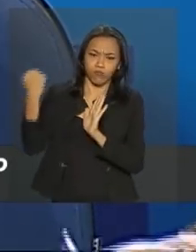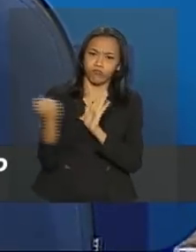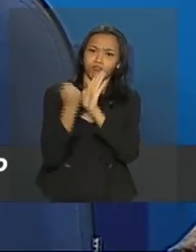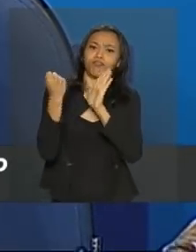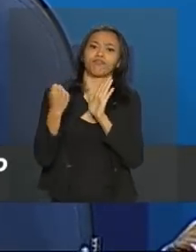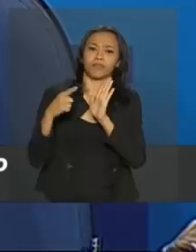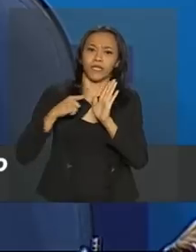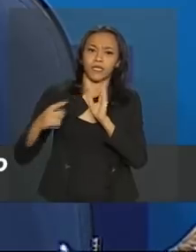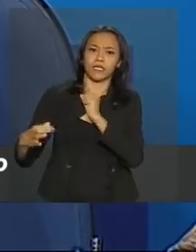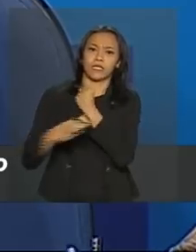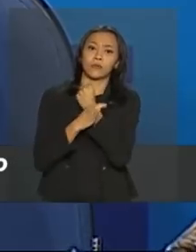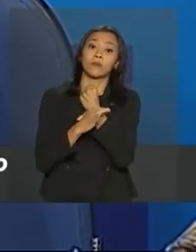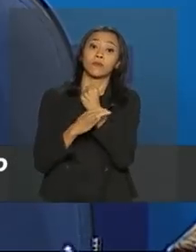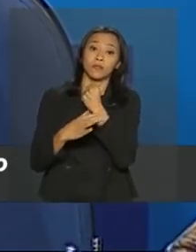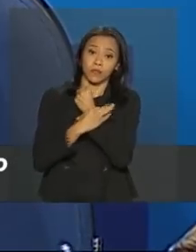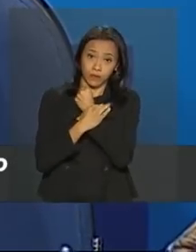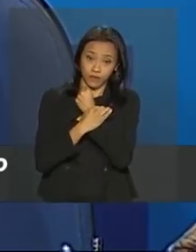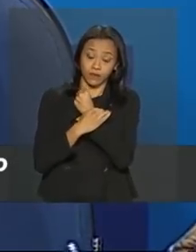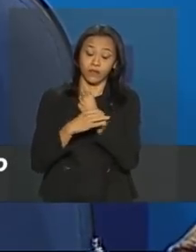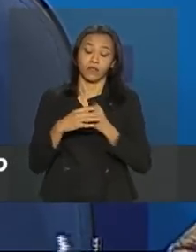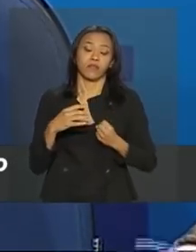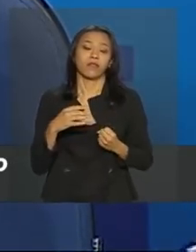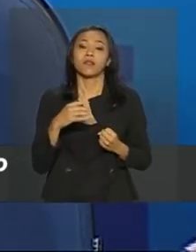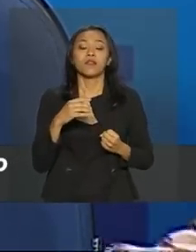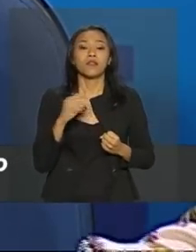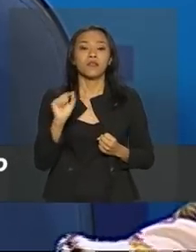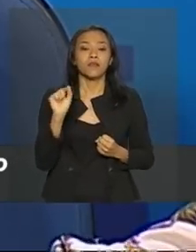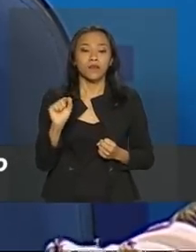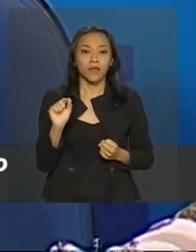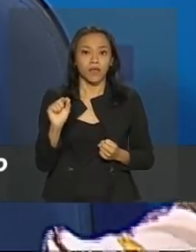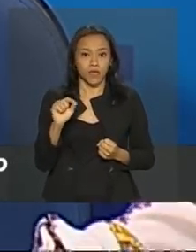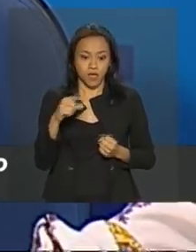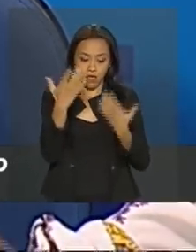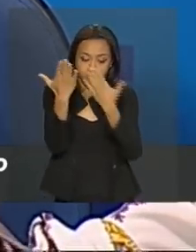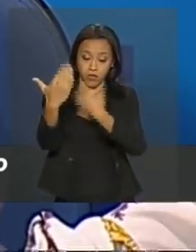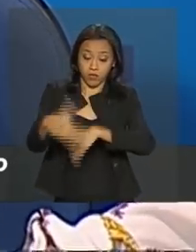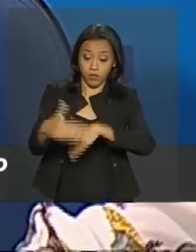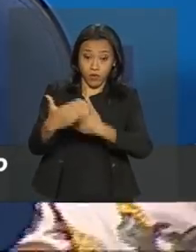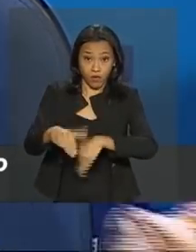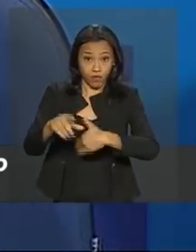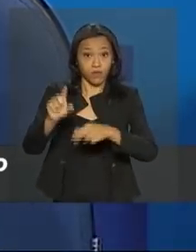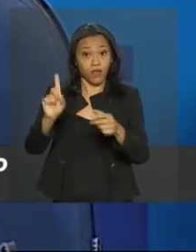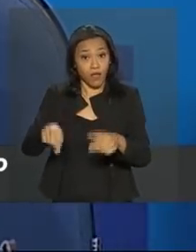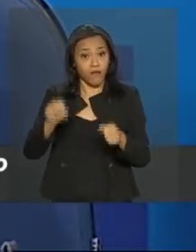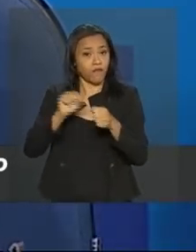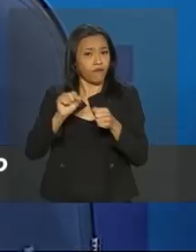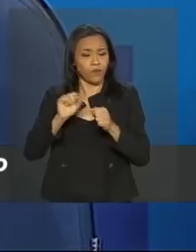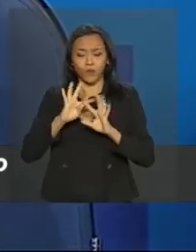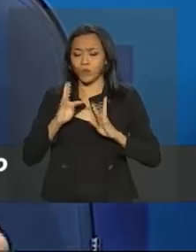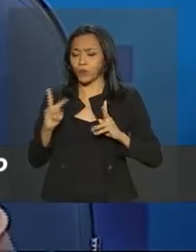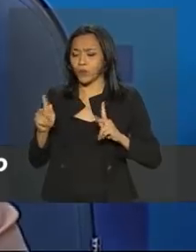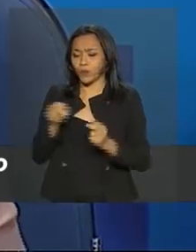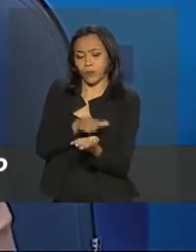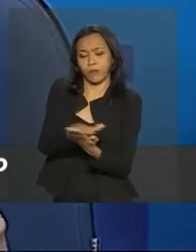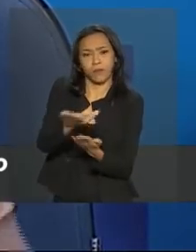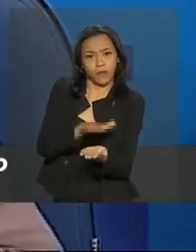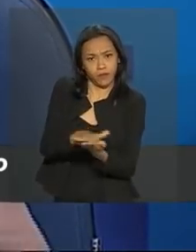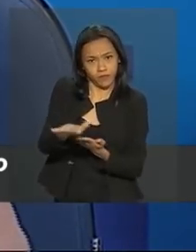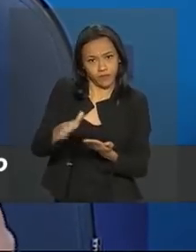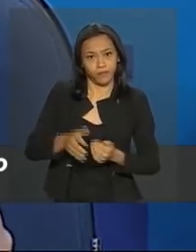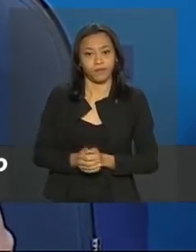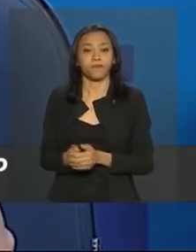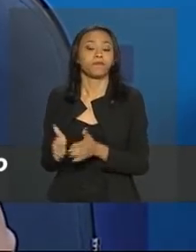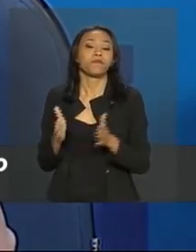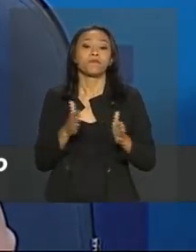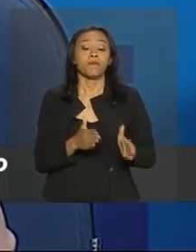como de segurança máxima onde os nossos nossas provas são todas impressas no acerto bom é